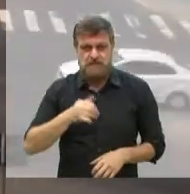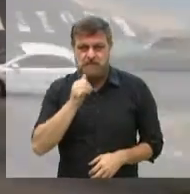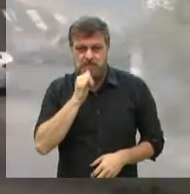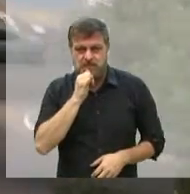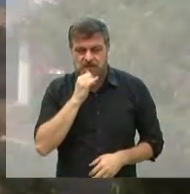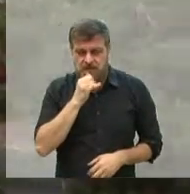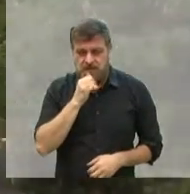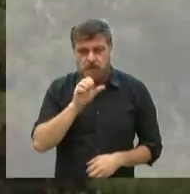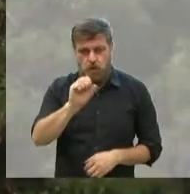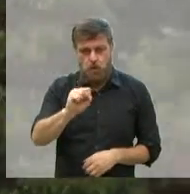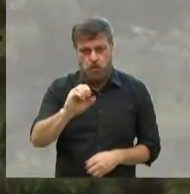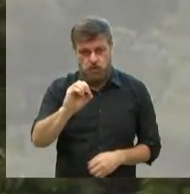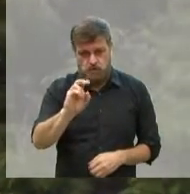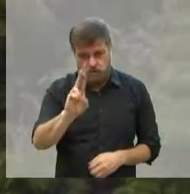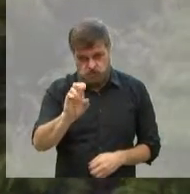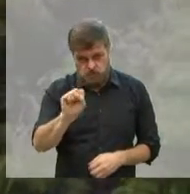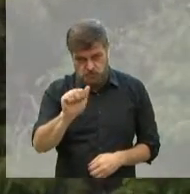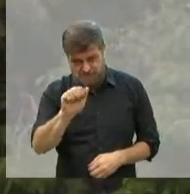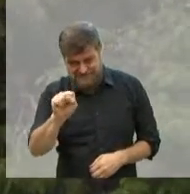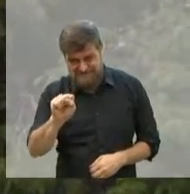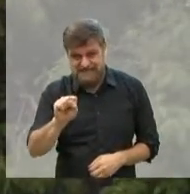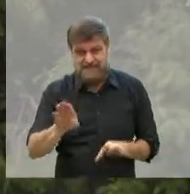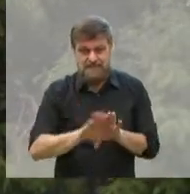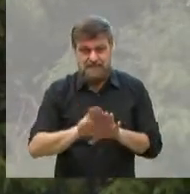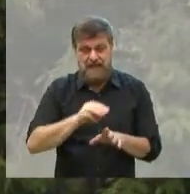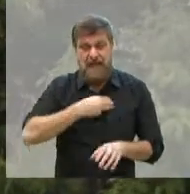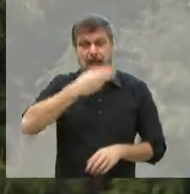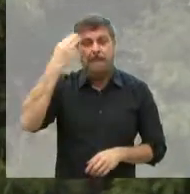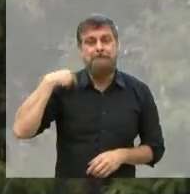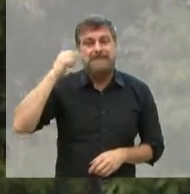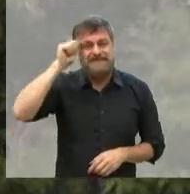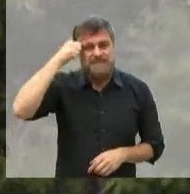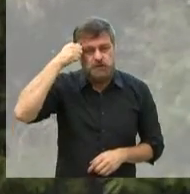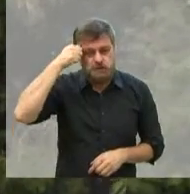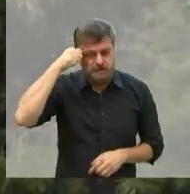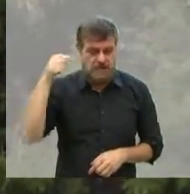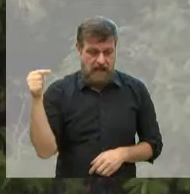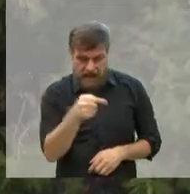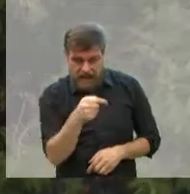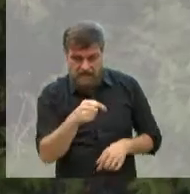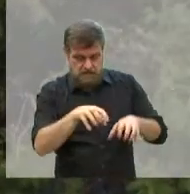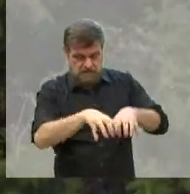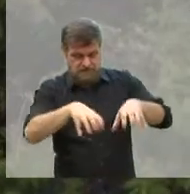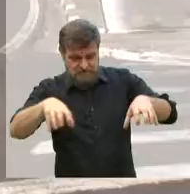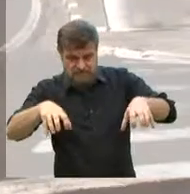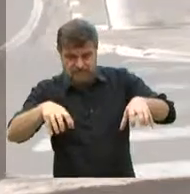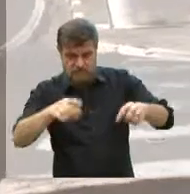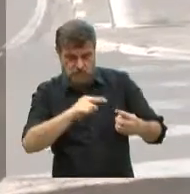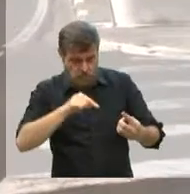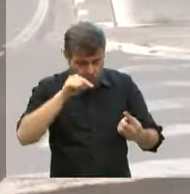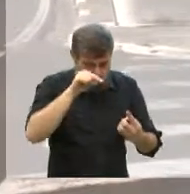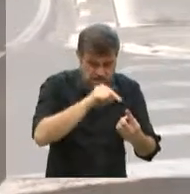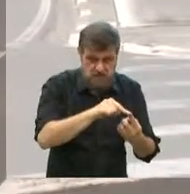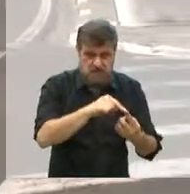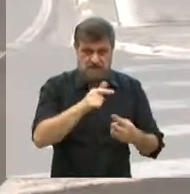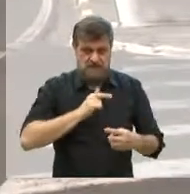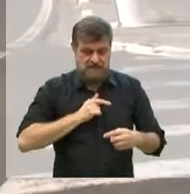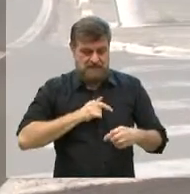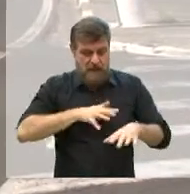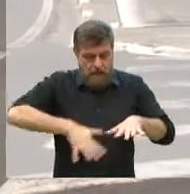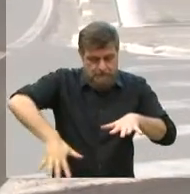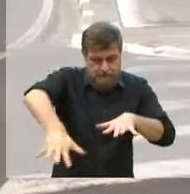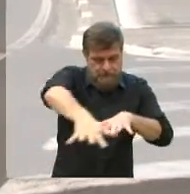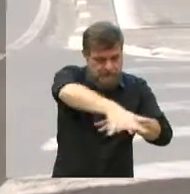exemplo, Sousas, Aparecidinha. E o objetivo é que estas áreas destes